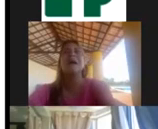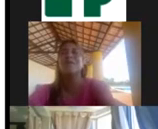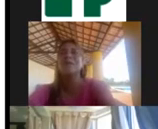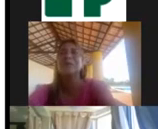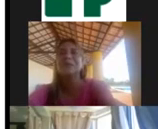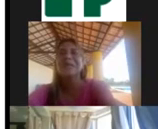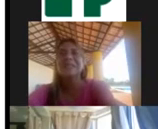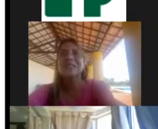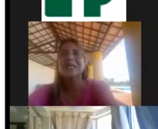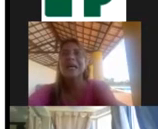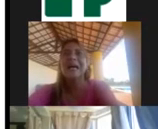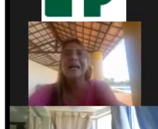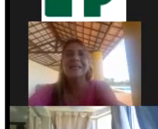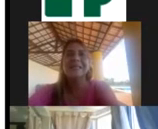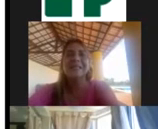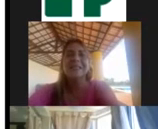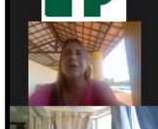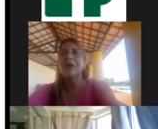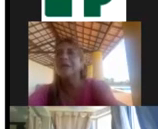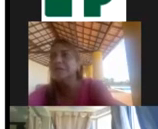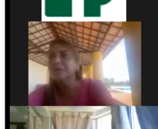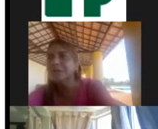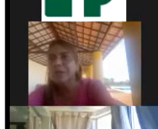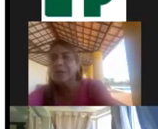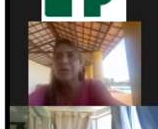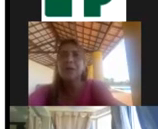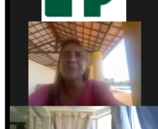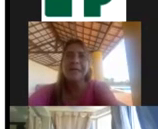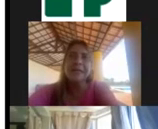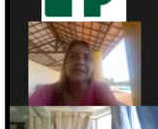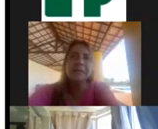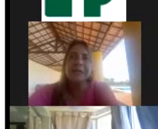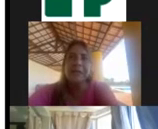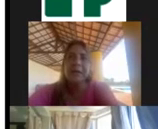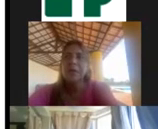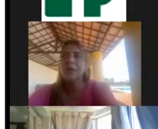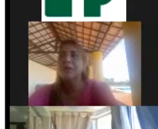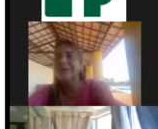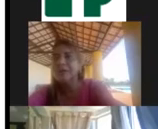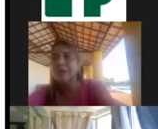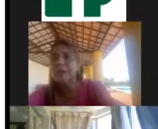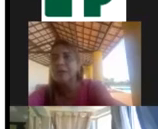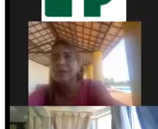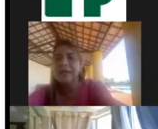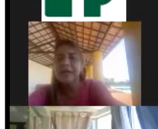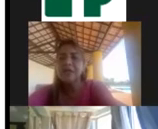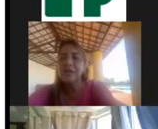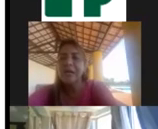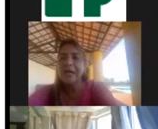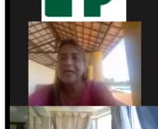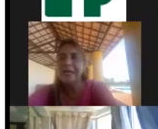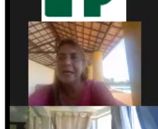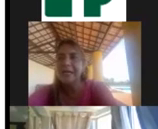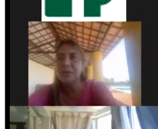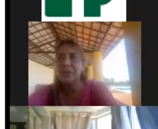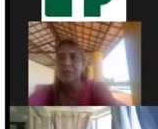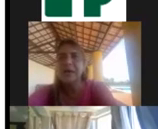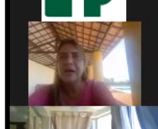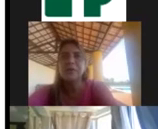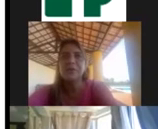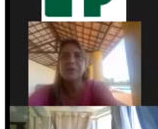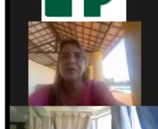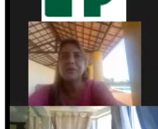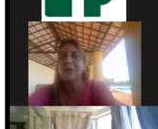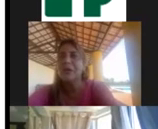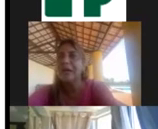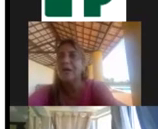compra para quando chegar em Orlando ou em Miami ou em Nova York, retirar naquela caixa